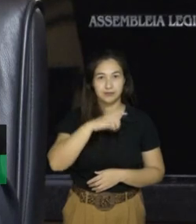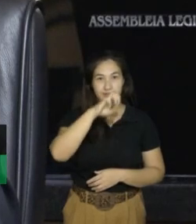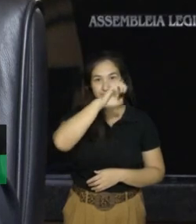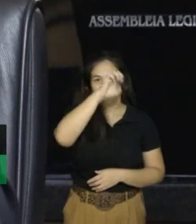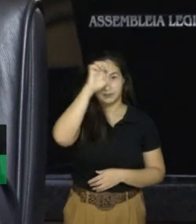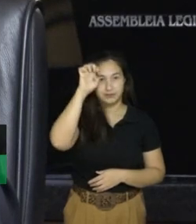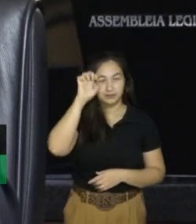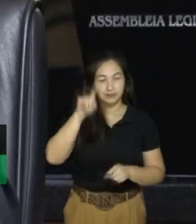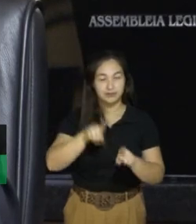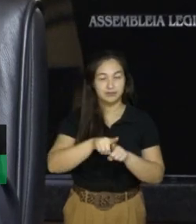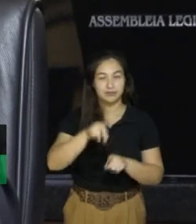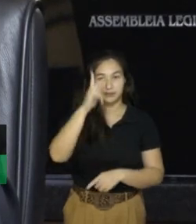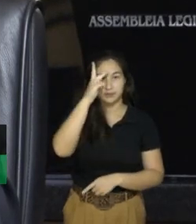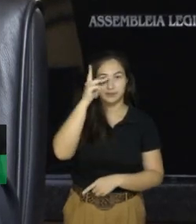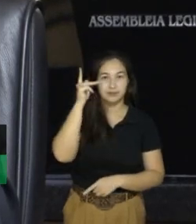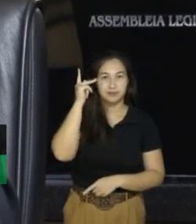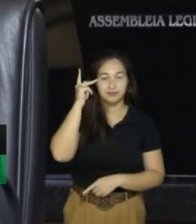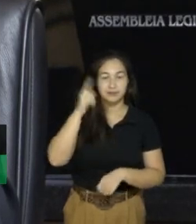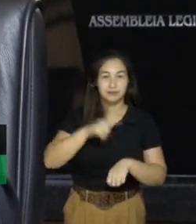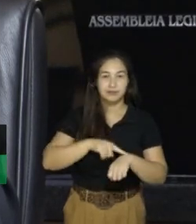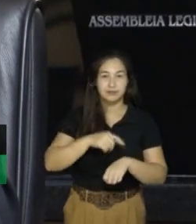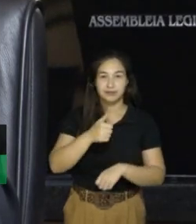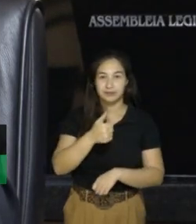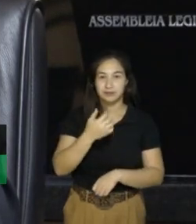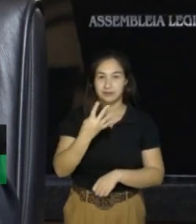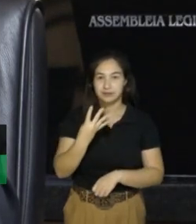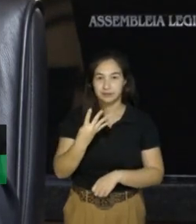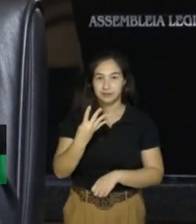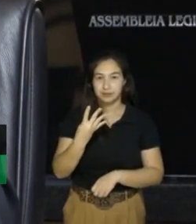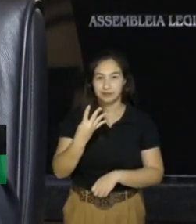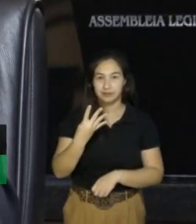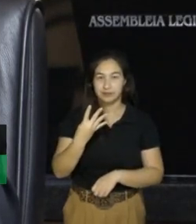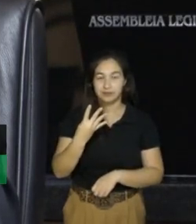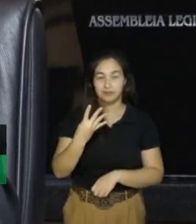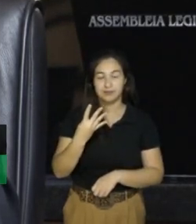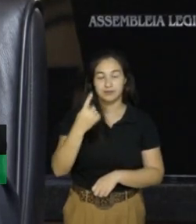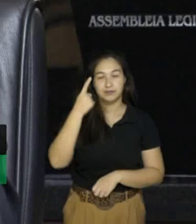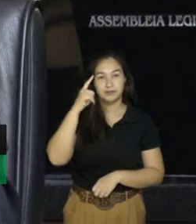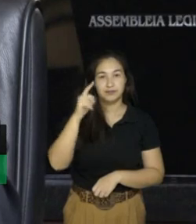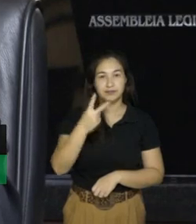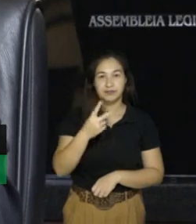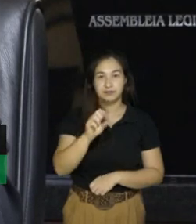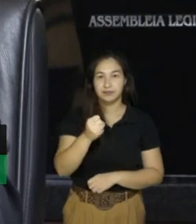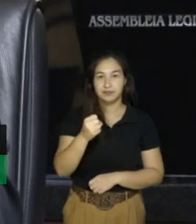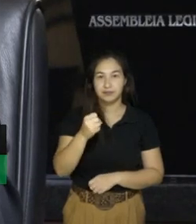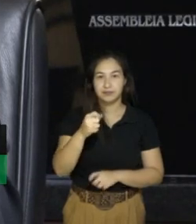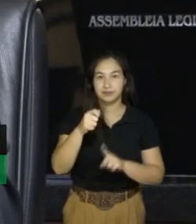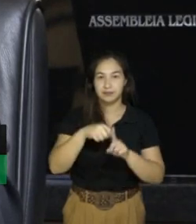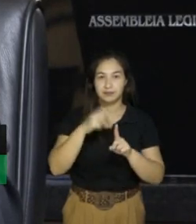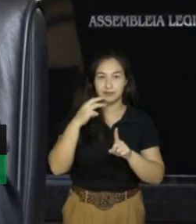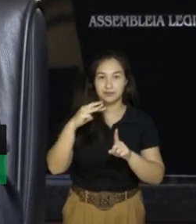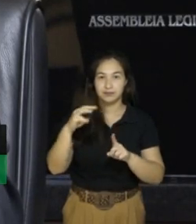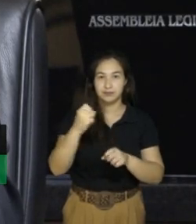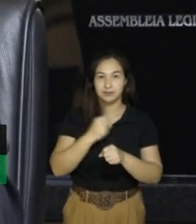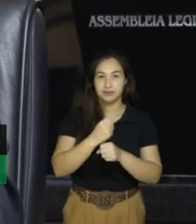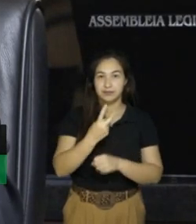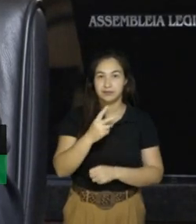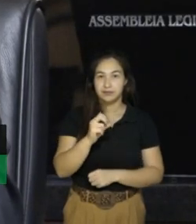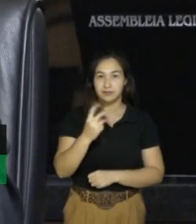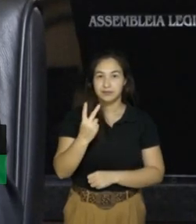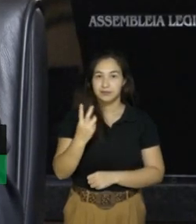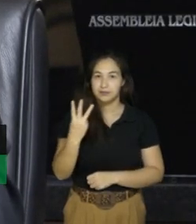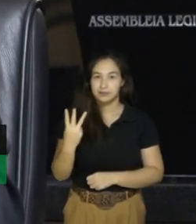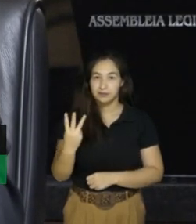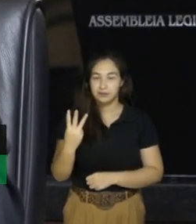Paulinha as 14 horas do dia 28 do mês de março do ano 20203